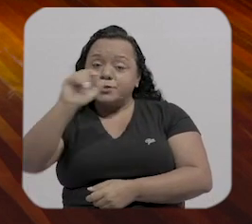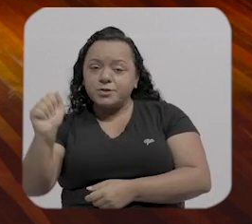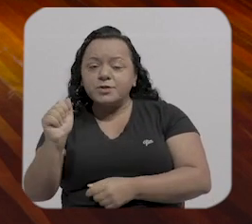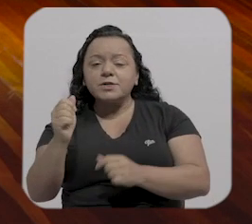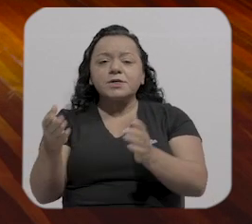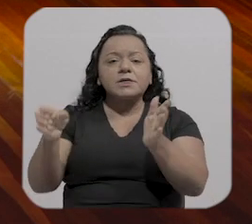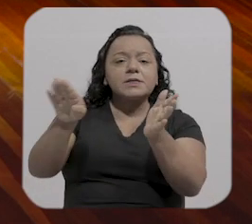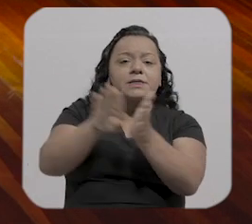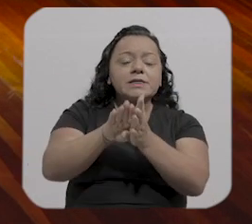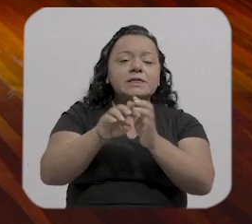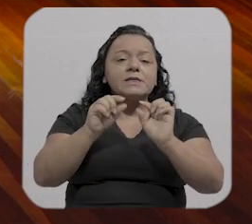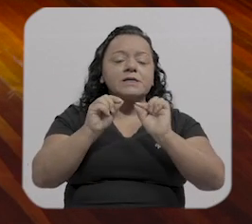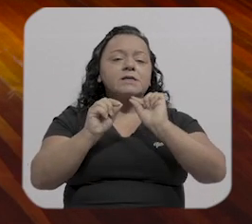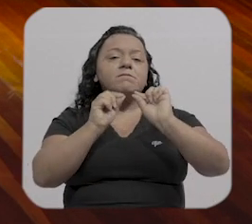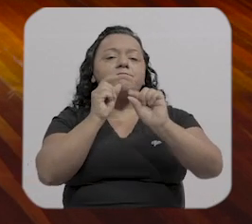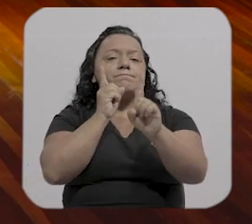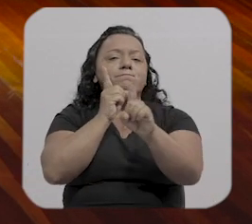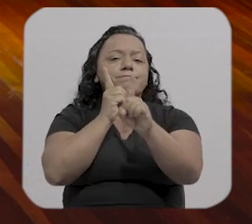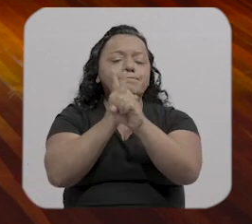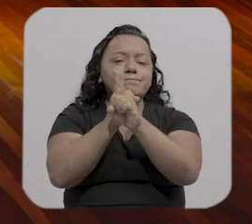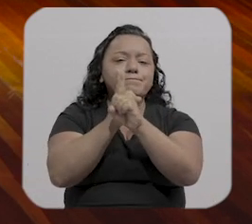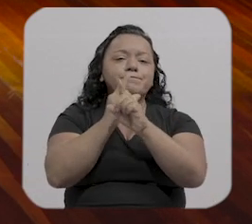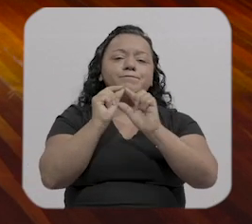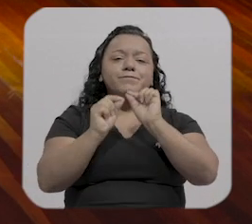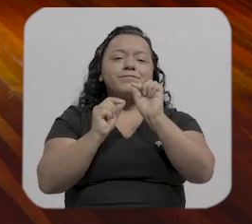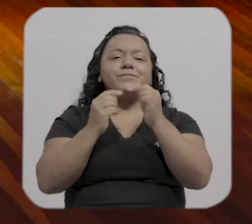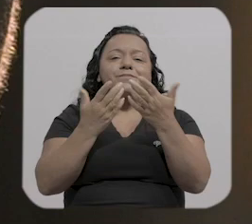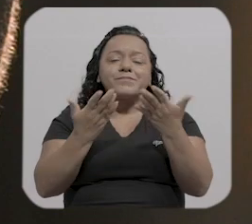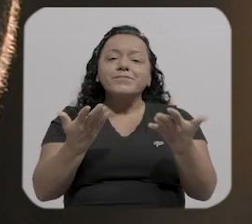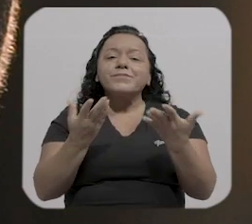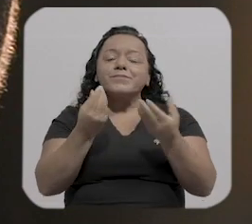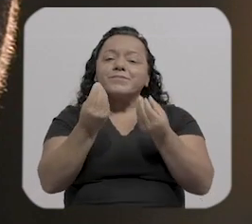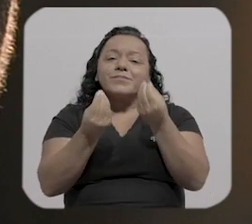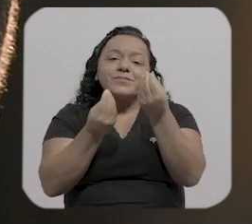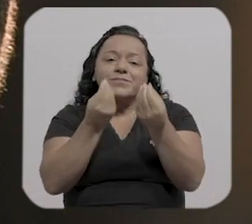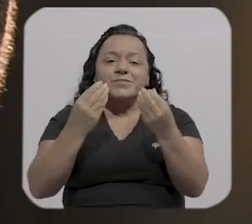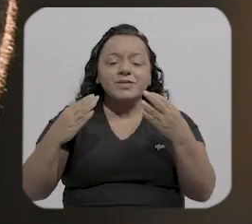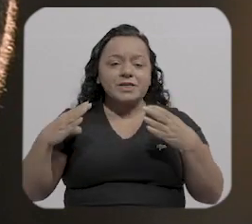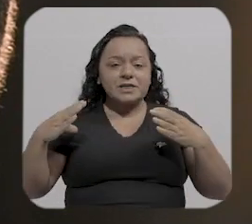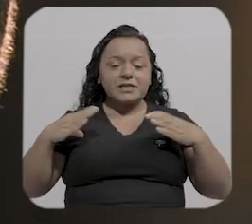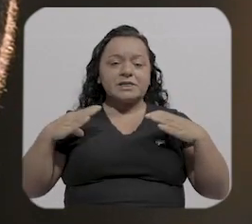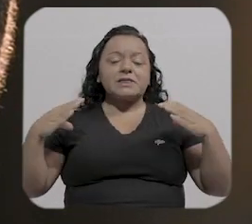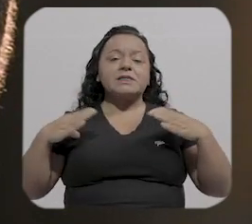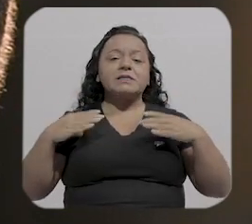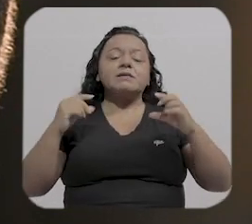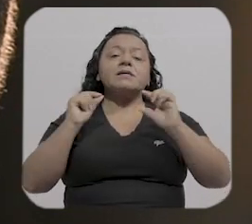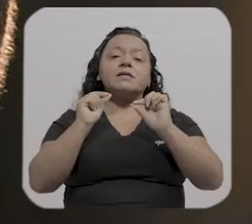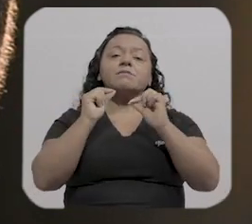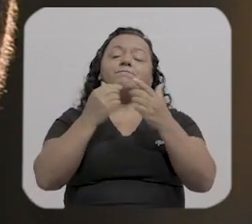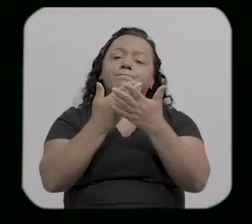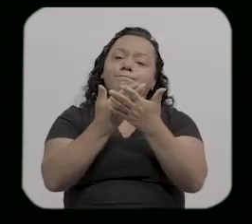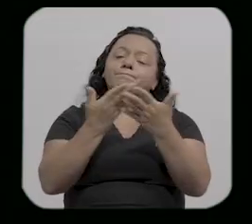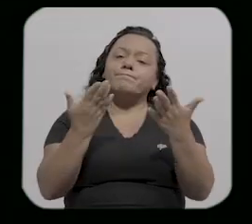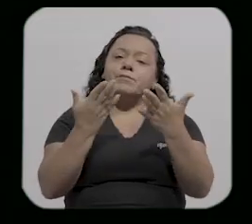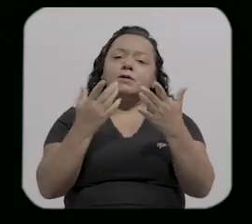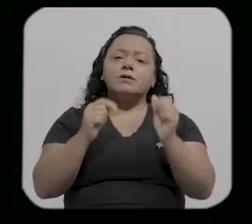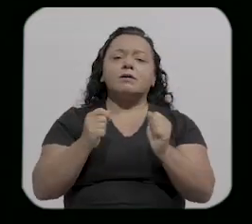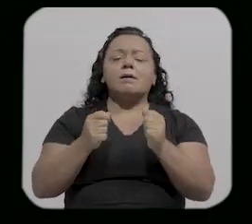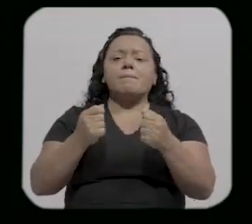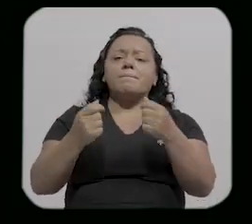No dia seguinte, cara, era como você se deparasse como uma cidade que foi bombardeada.